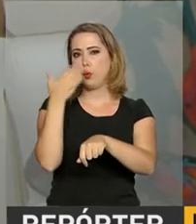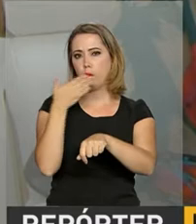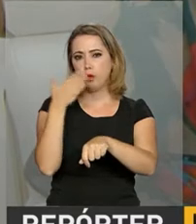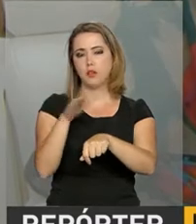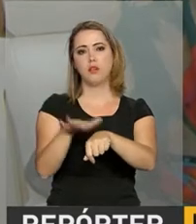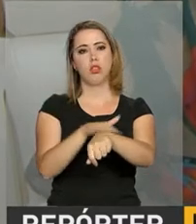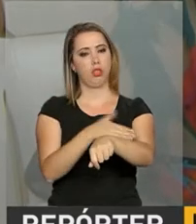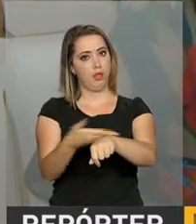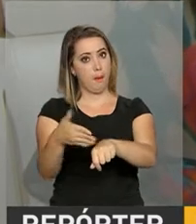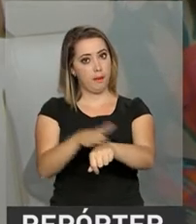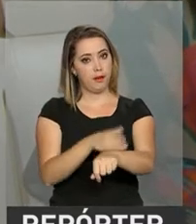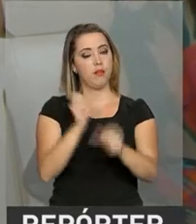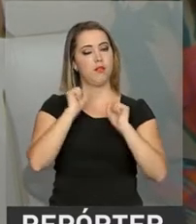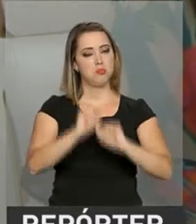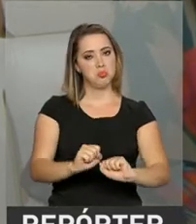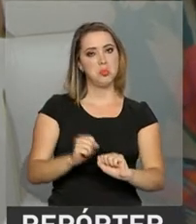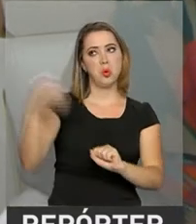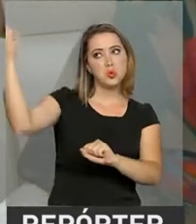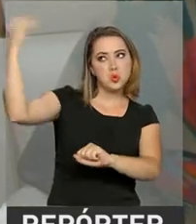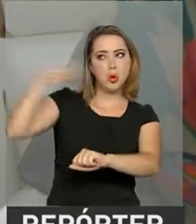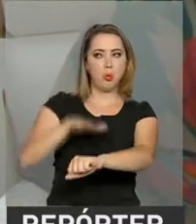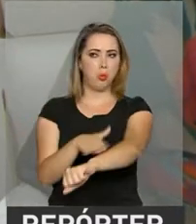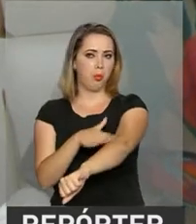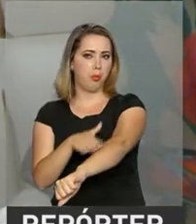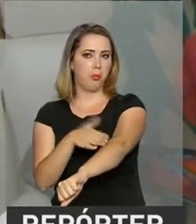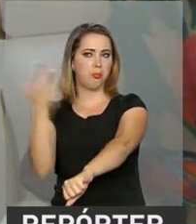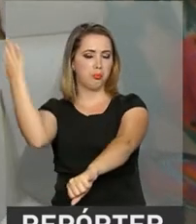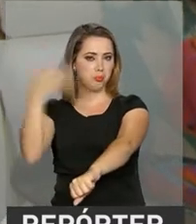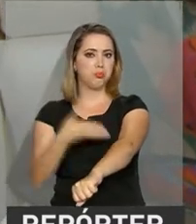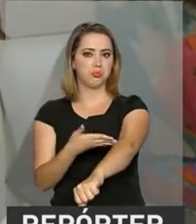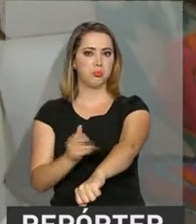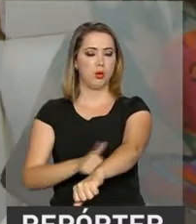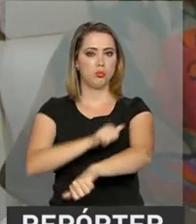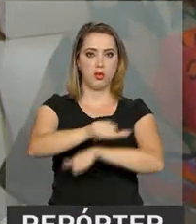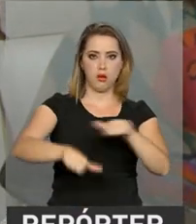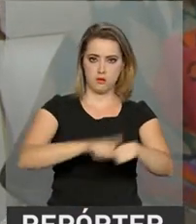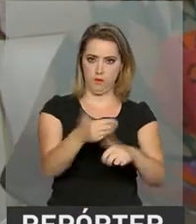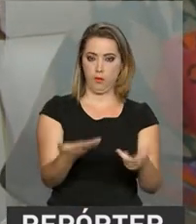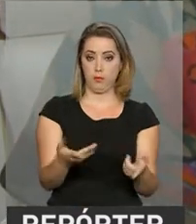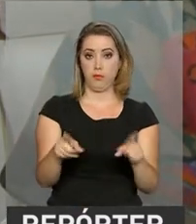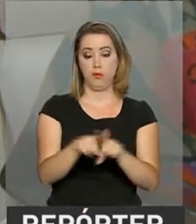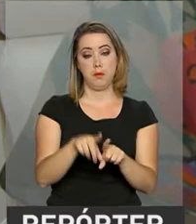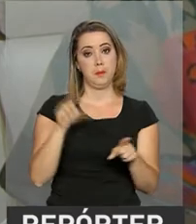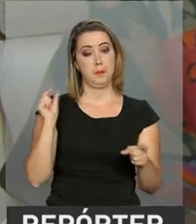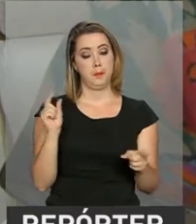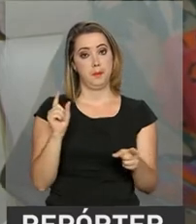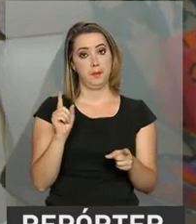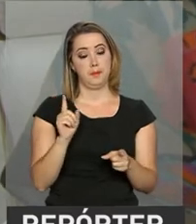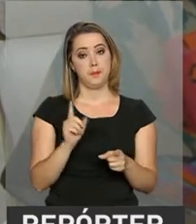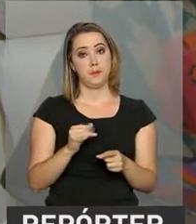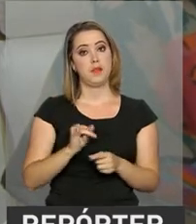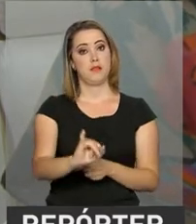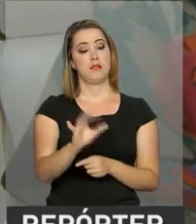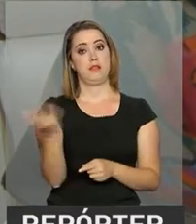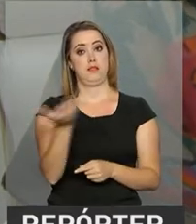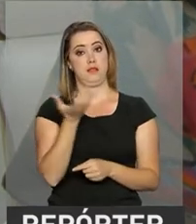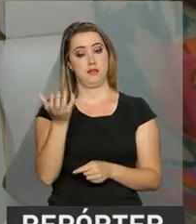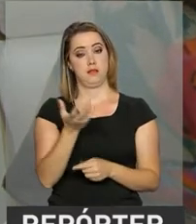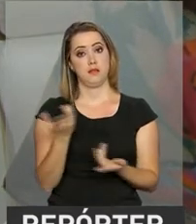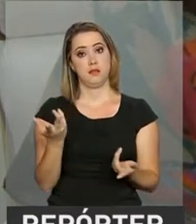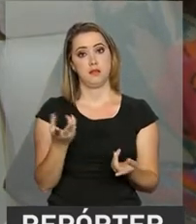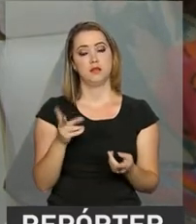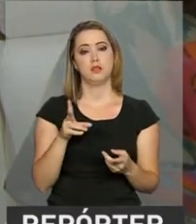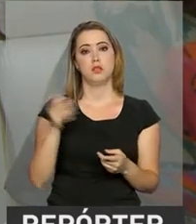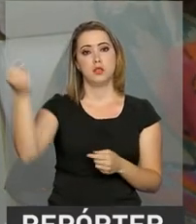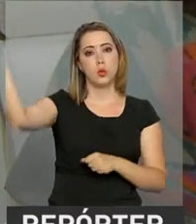pele que você conseguirá se fizer uma exposição solar gradual. Se quiser fazer uma